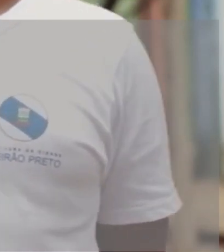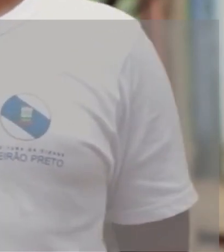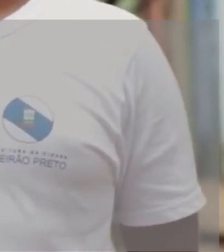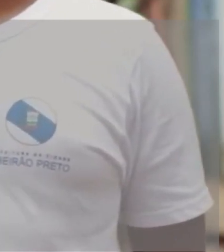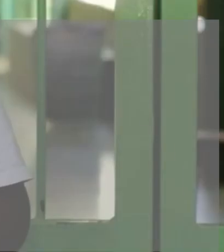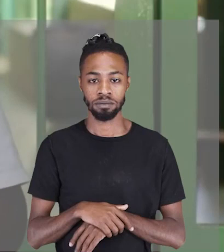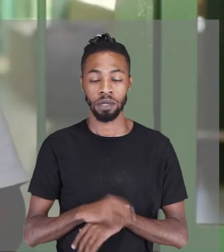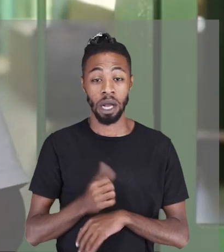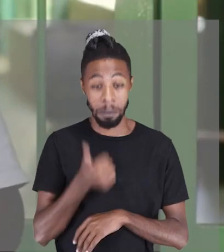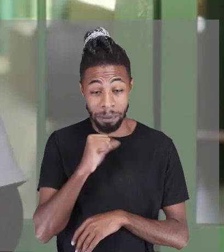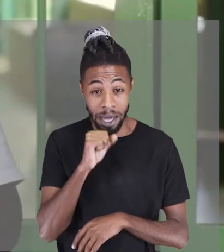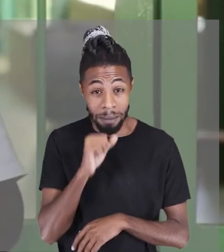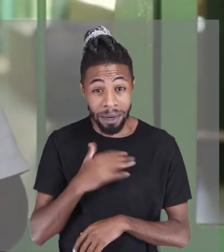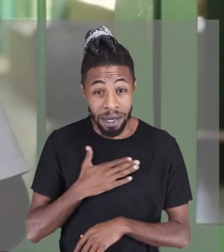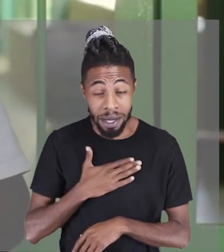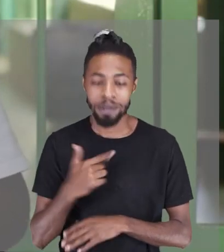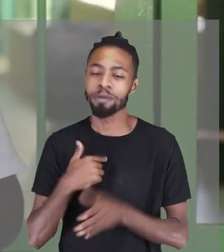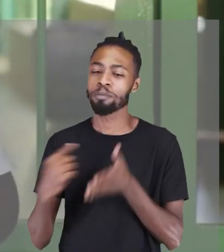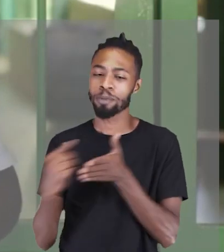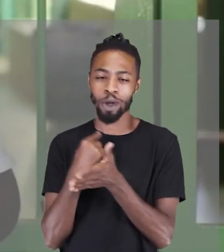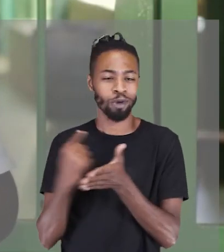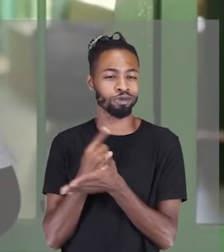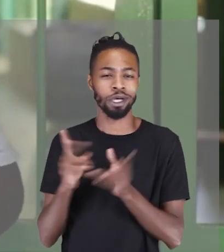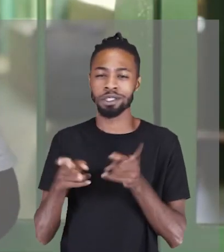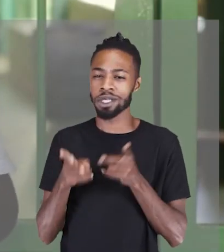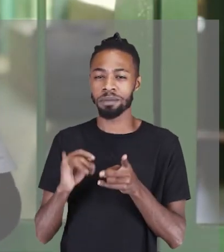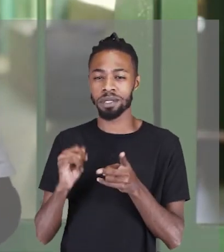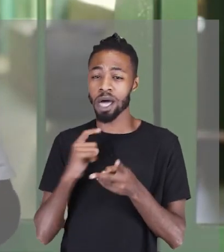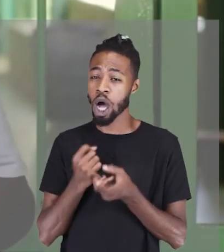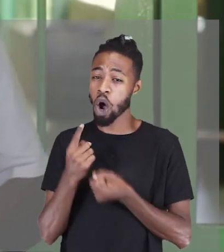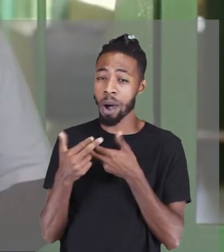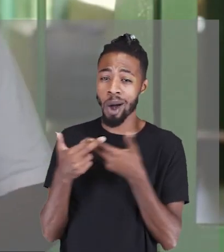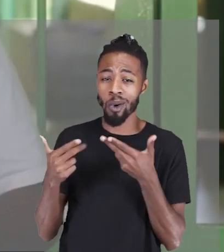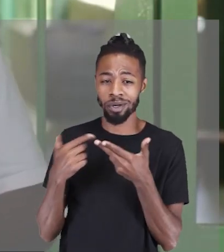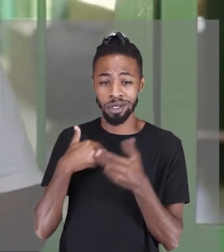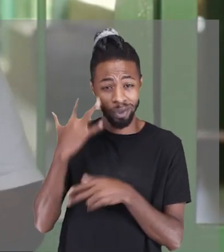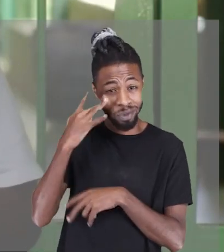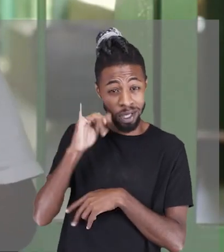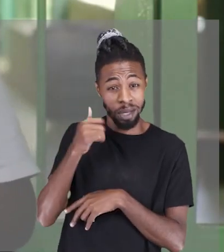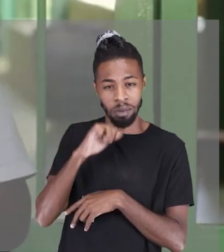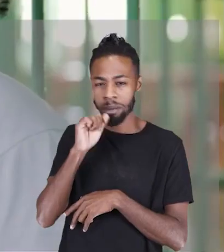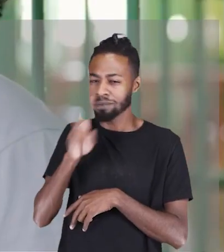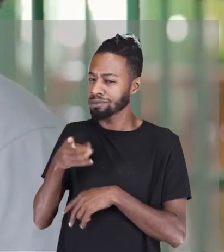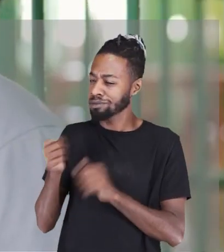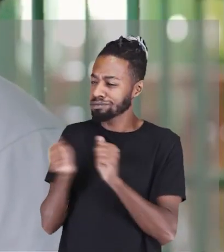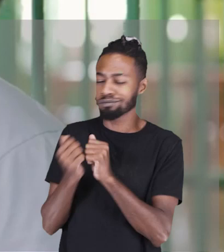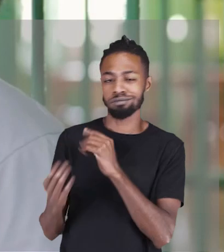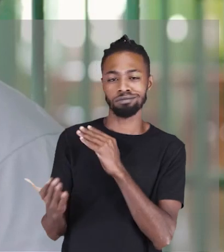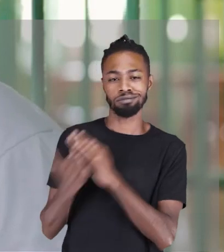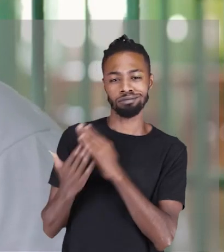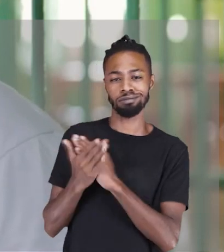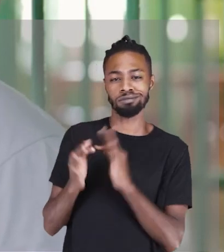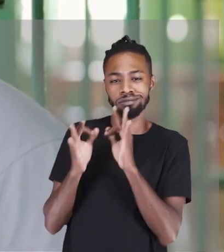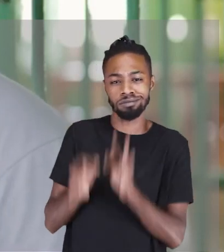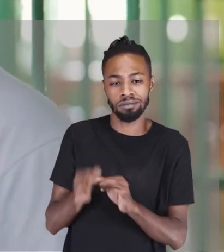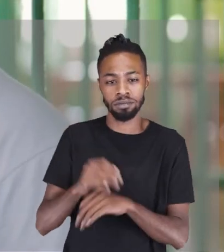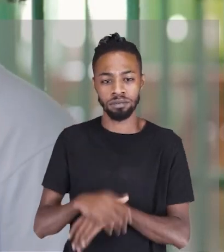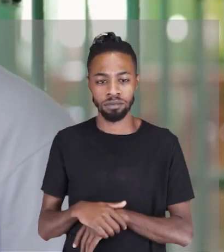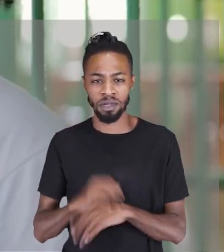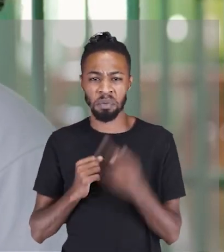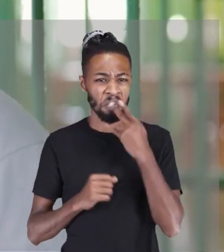eu falo. A minha mãe pergunta muito sobre isso, pega bastante o nosso pé. Ela é bem presente.